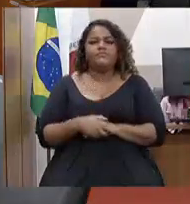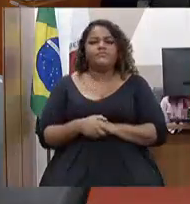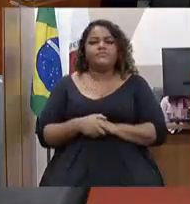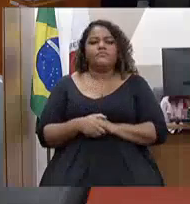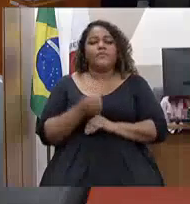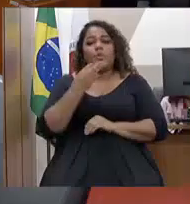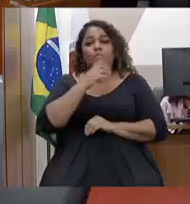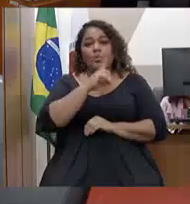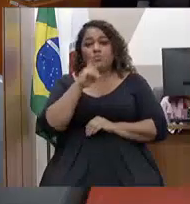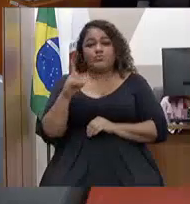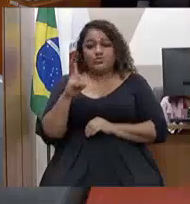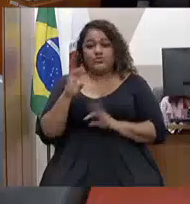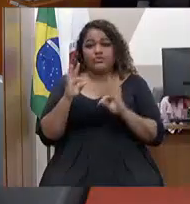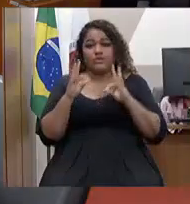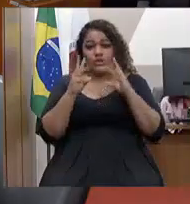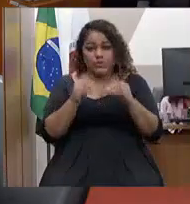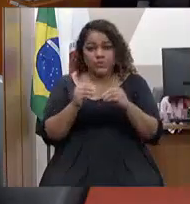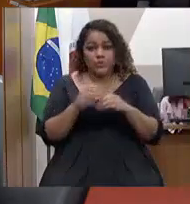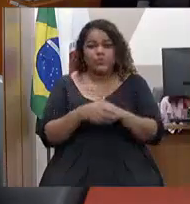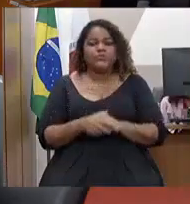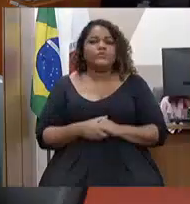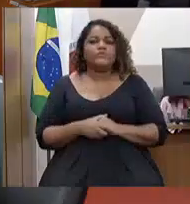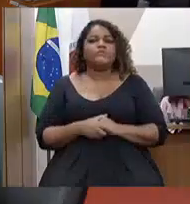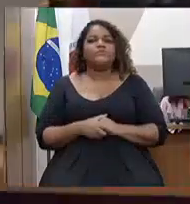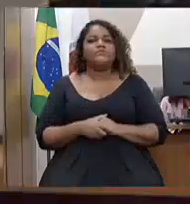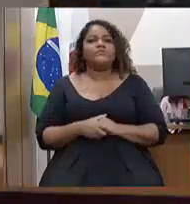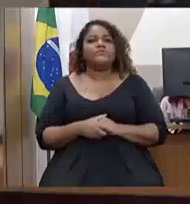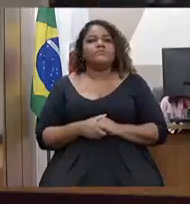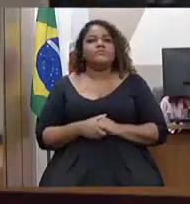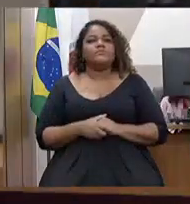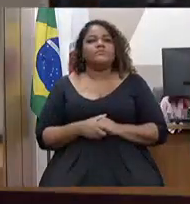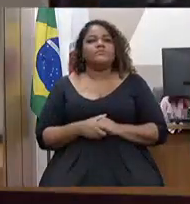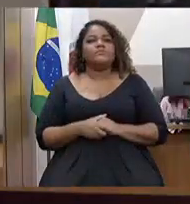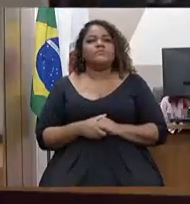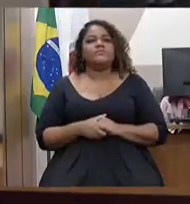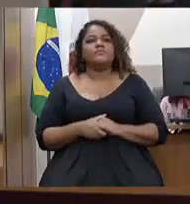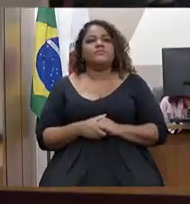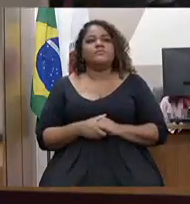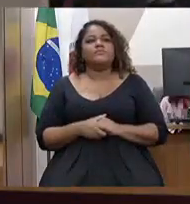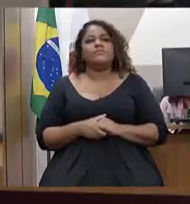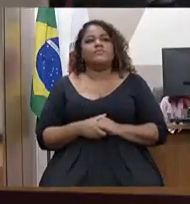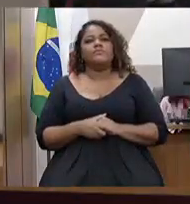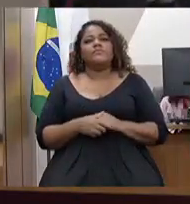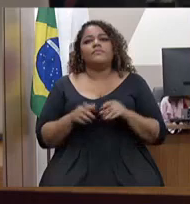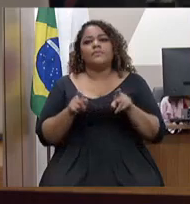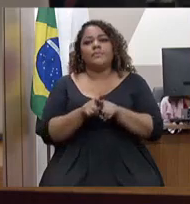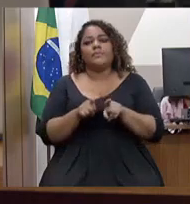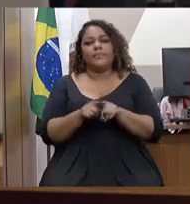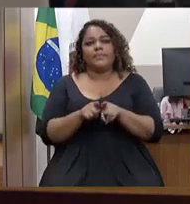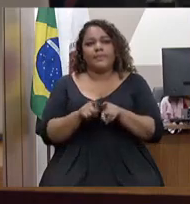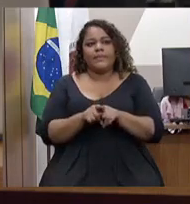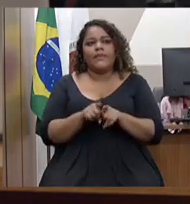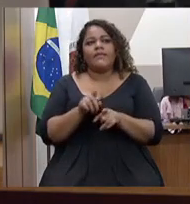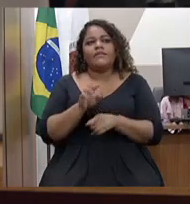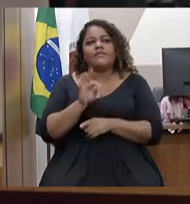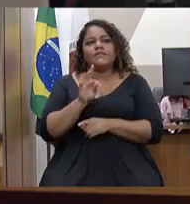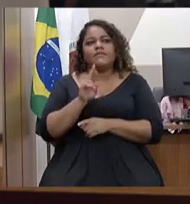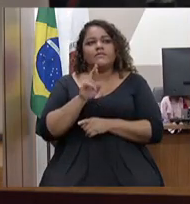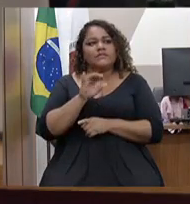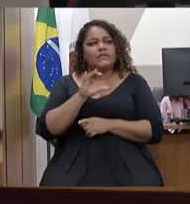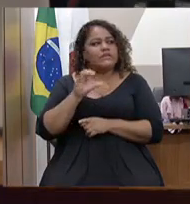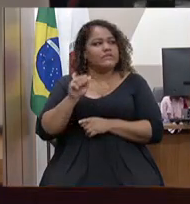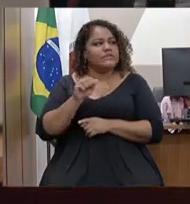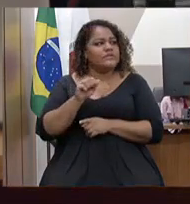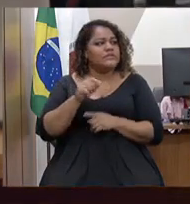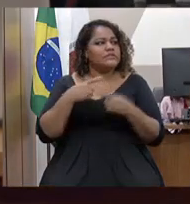presidente da Comissão do trabalho Deputado Betão Beatriz Siqueira Comissão da Educação do Estado de Minas